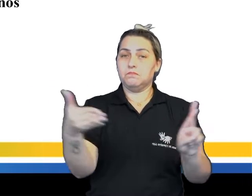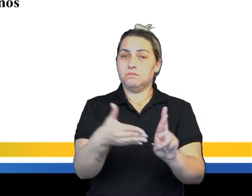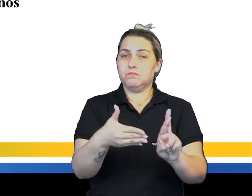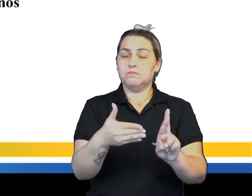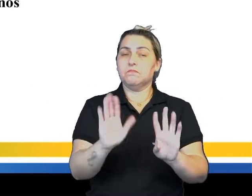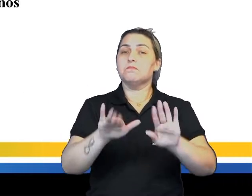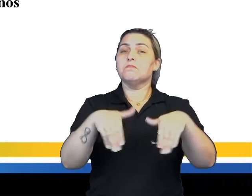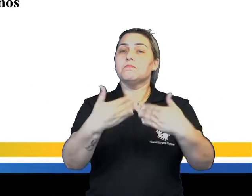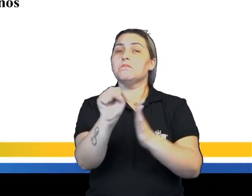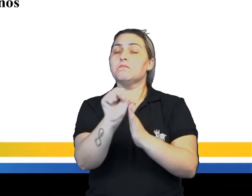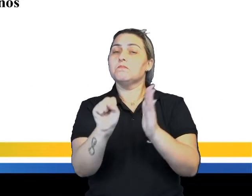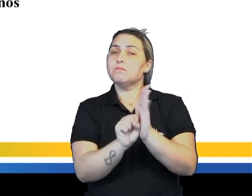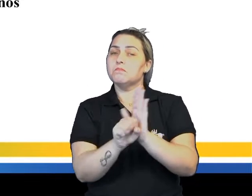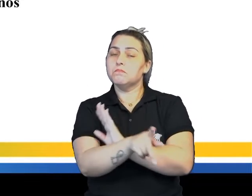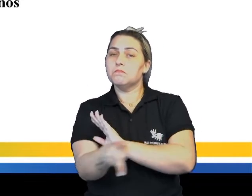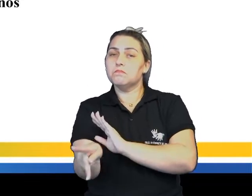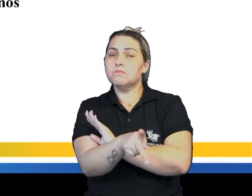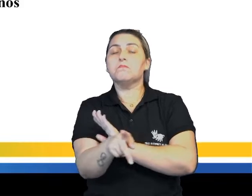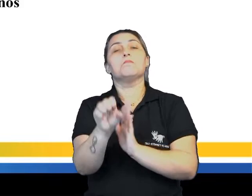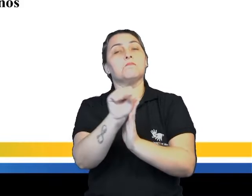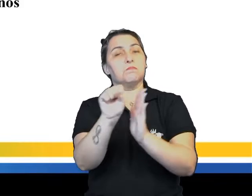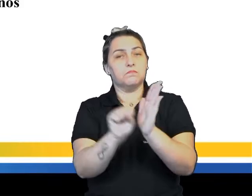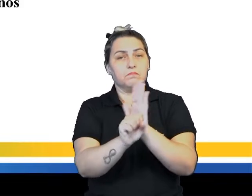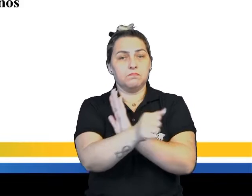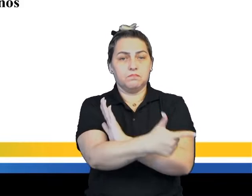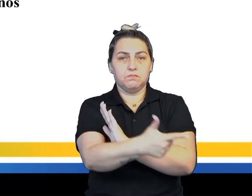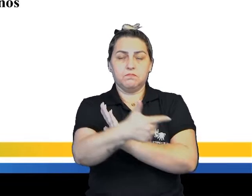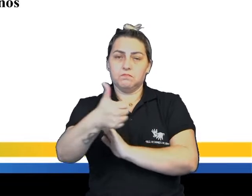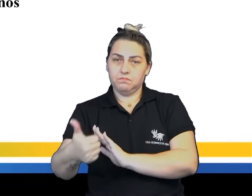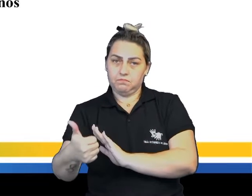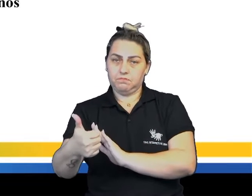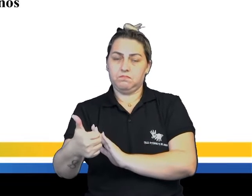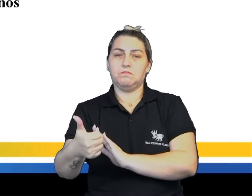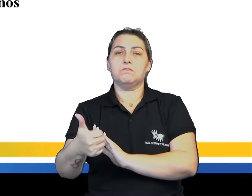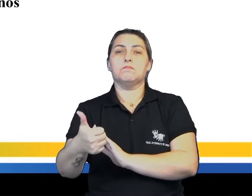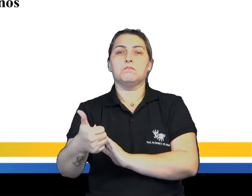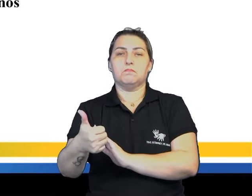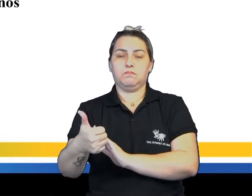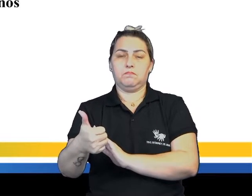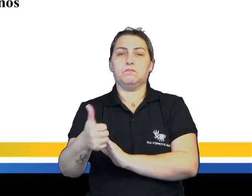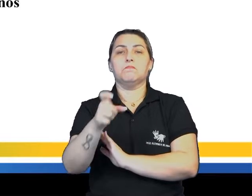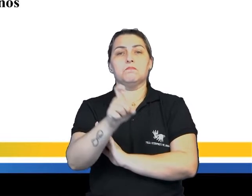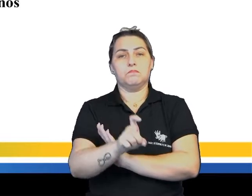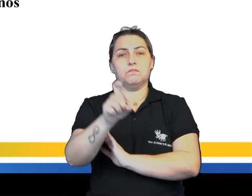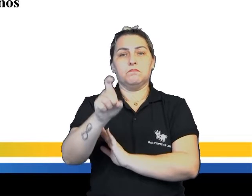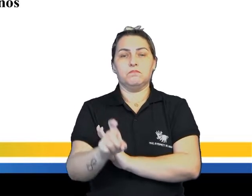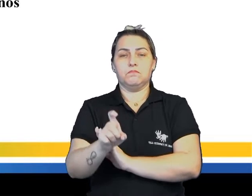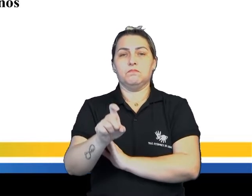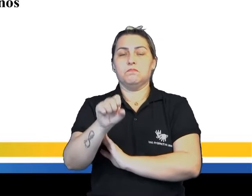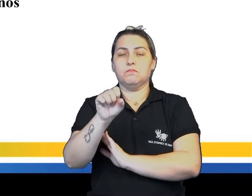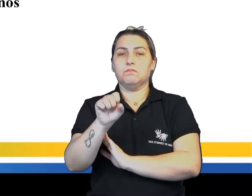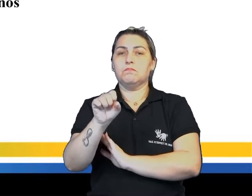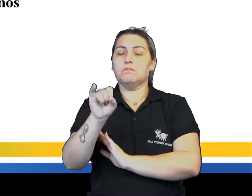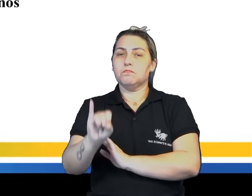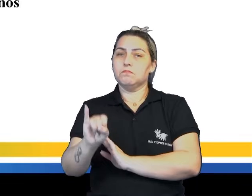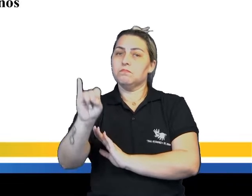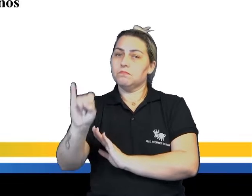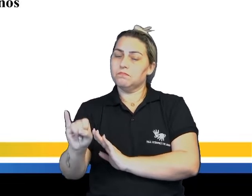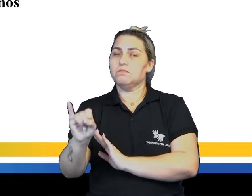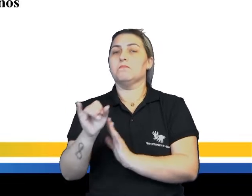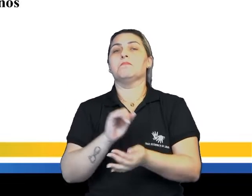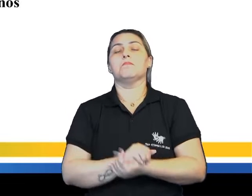que século, professora? Nós estamos no século 21, X, X, I. Uma